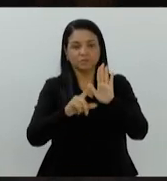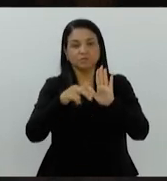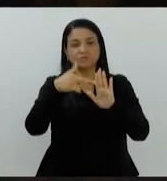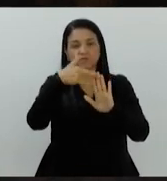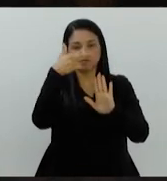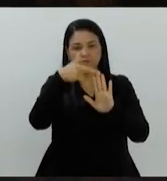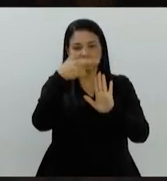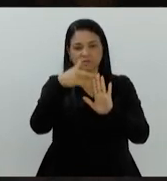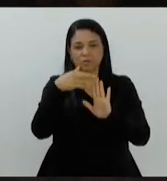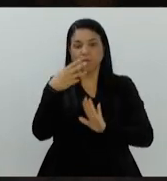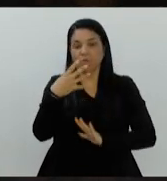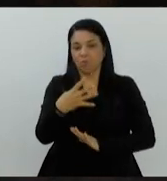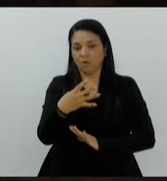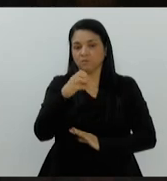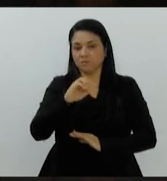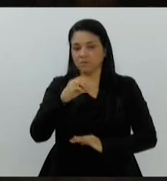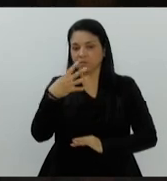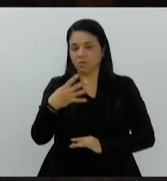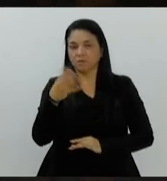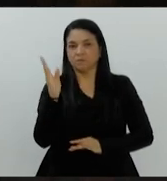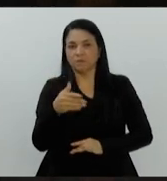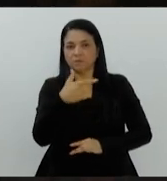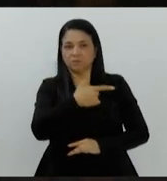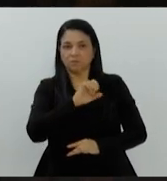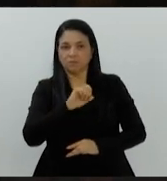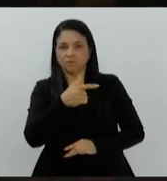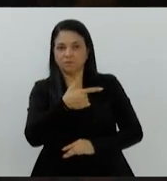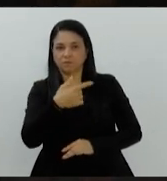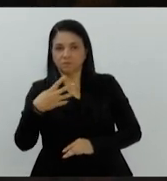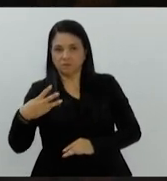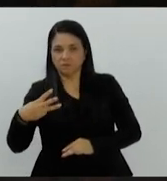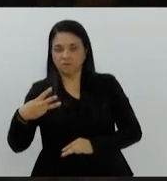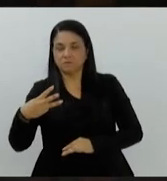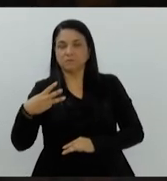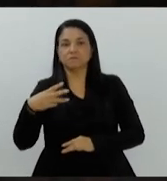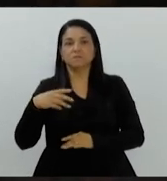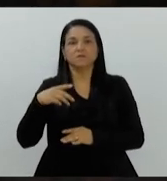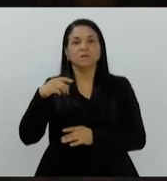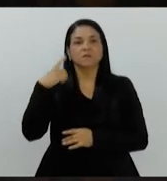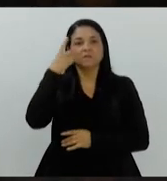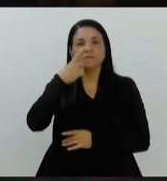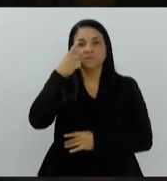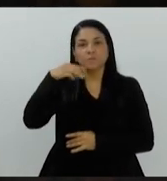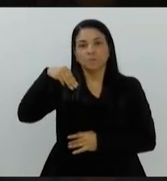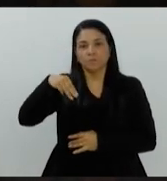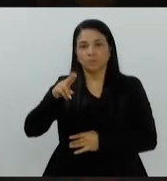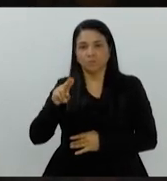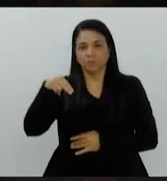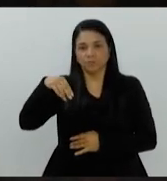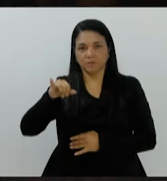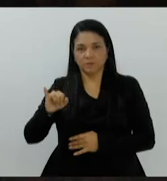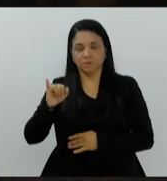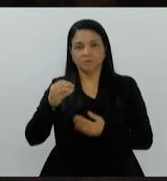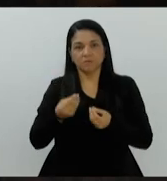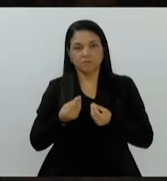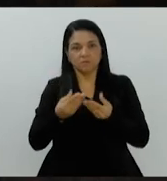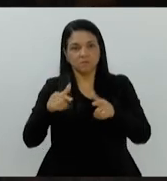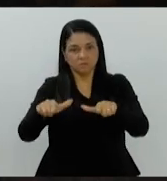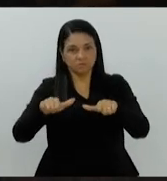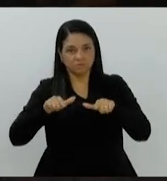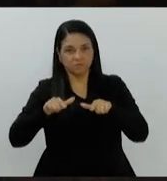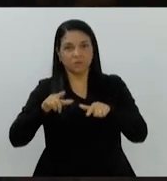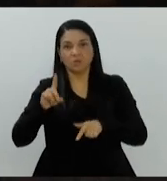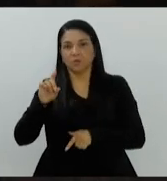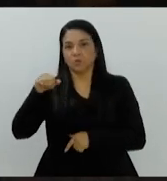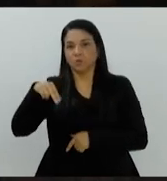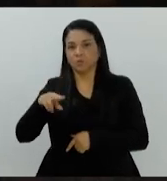resolução número 404 de 23, de autoria do deputado Munir Neto, que concede diploma Dom